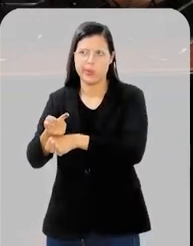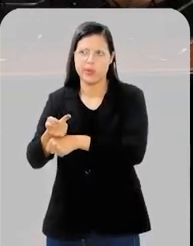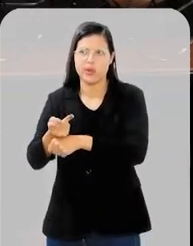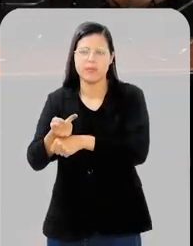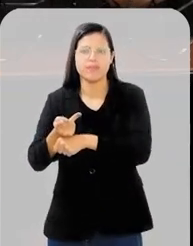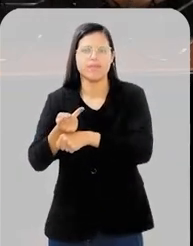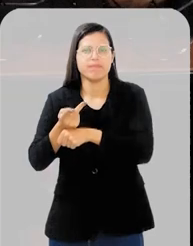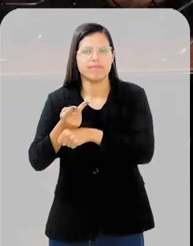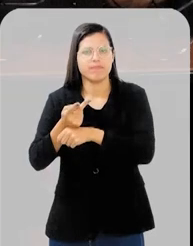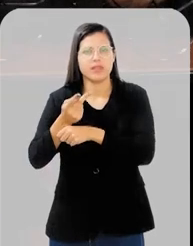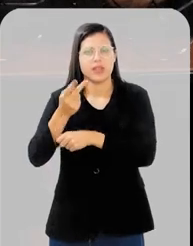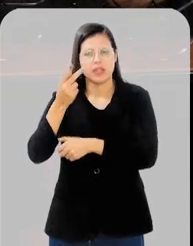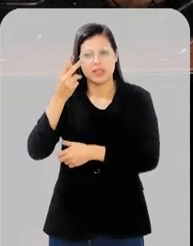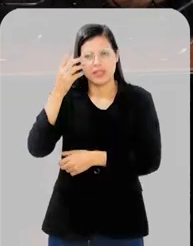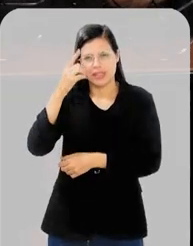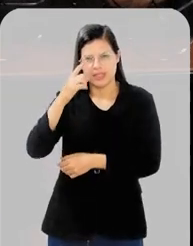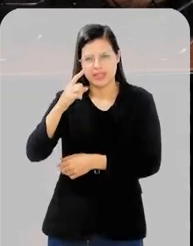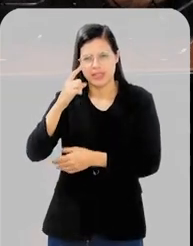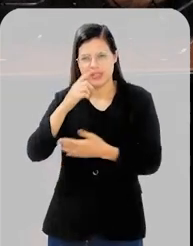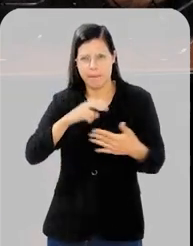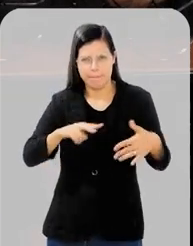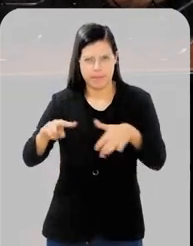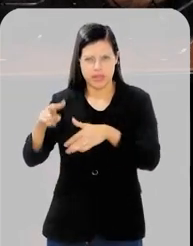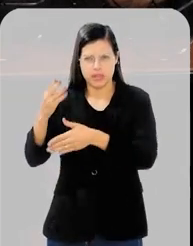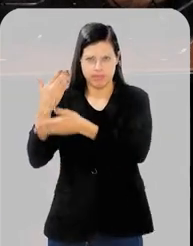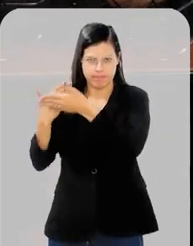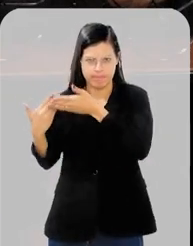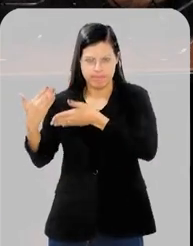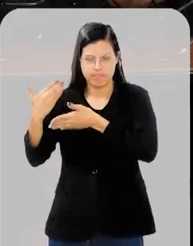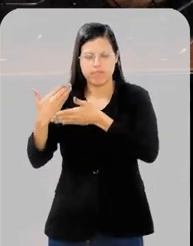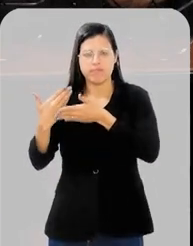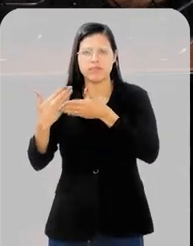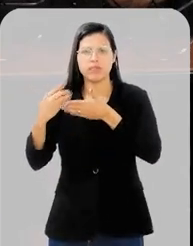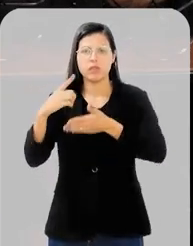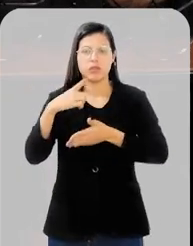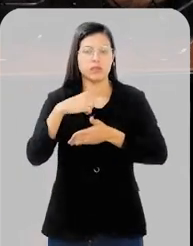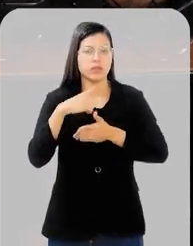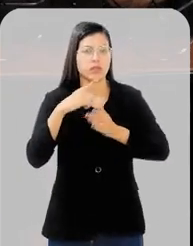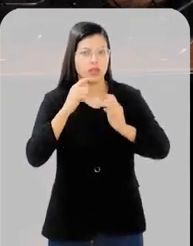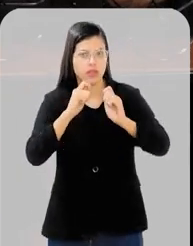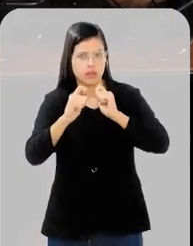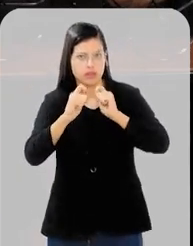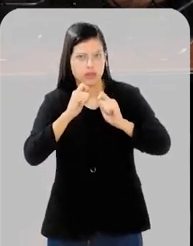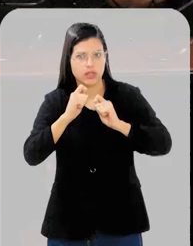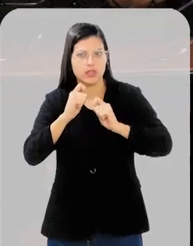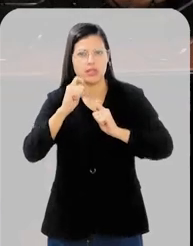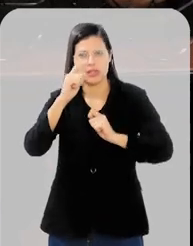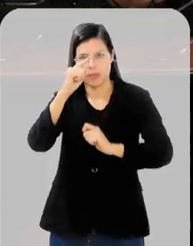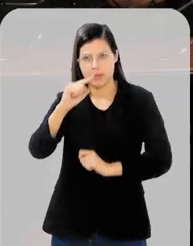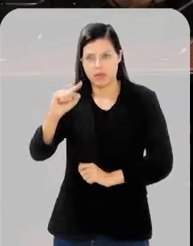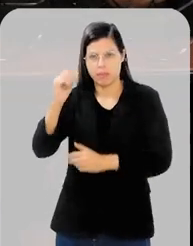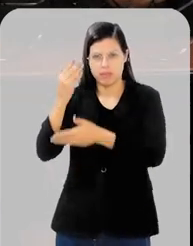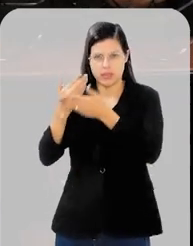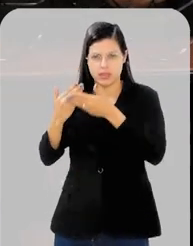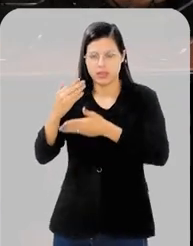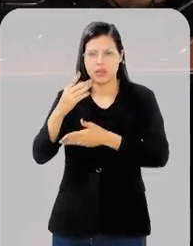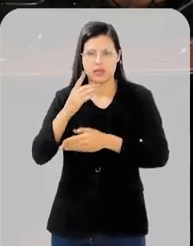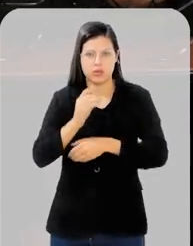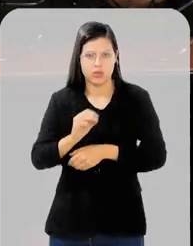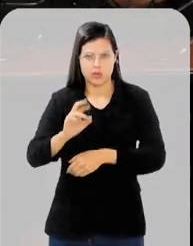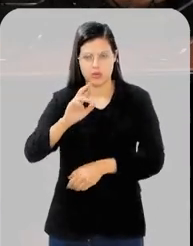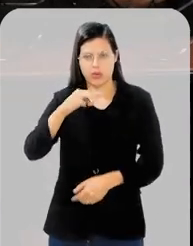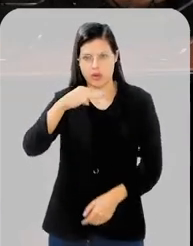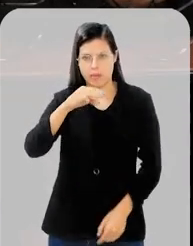há poucas semanas nós tivemos a nossa entrevistada da semana passada a